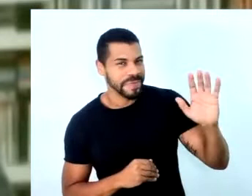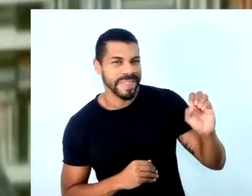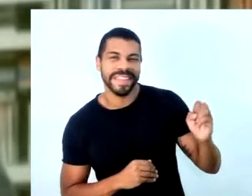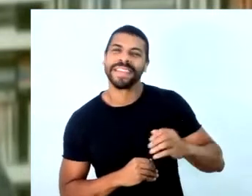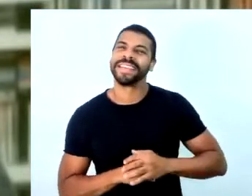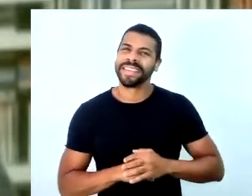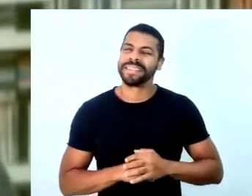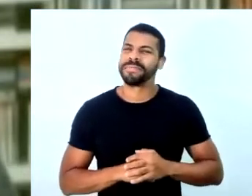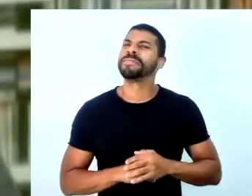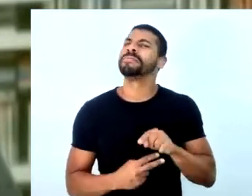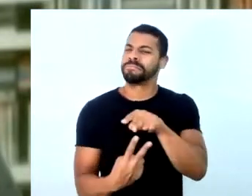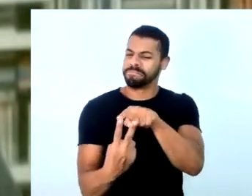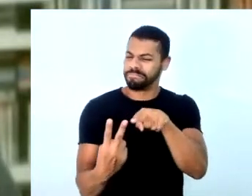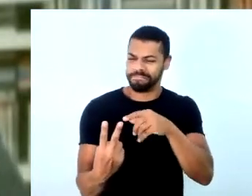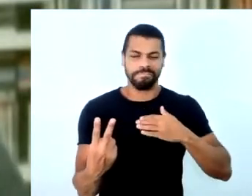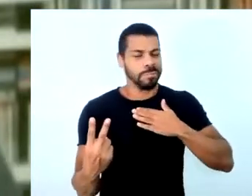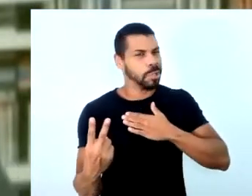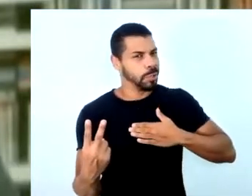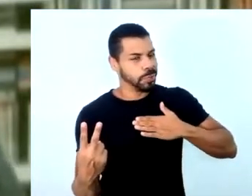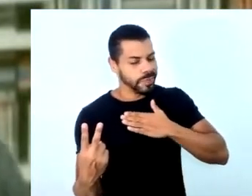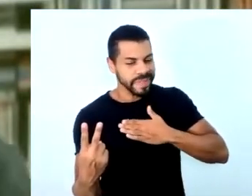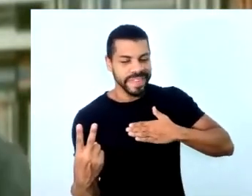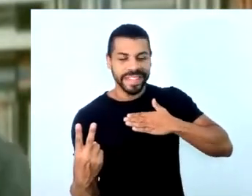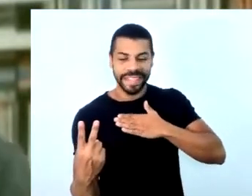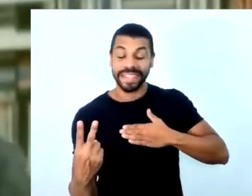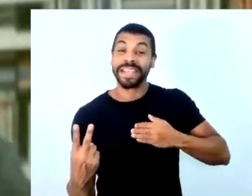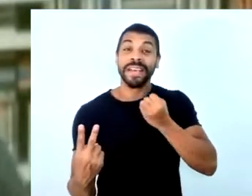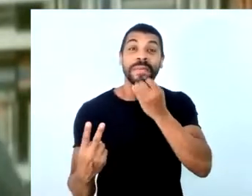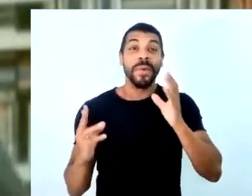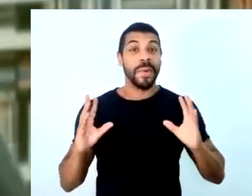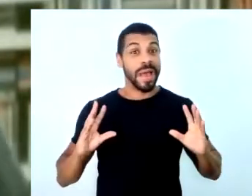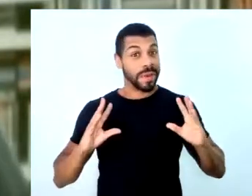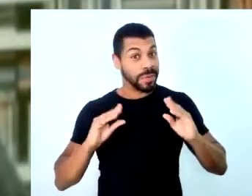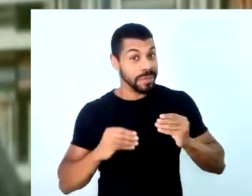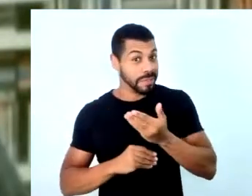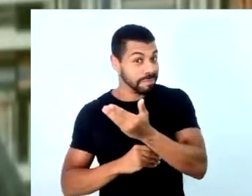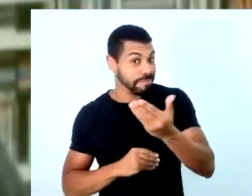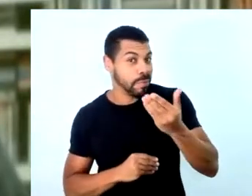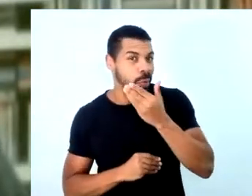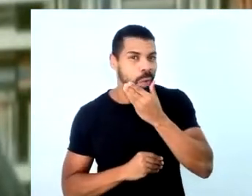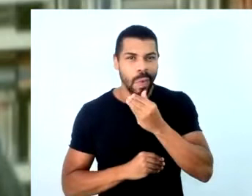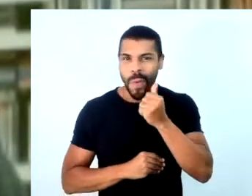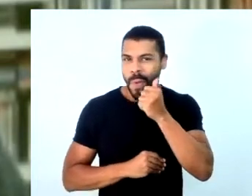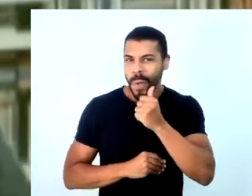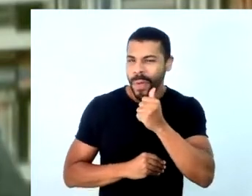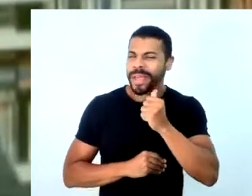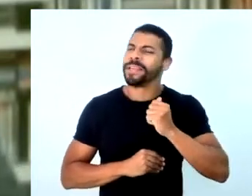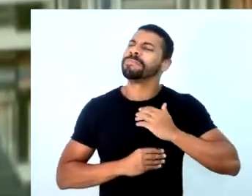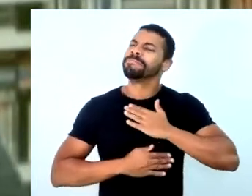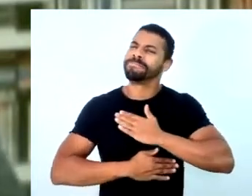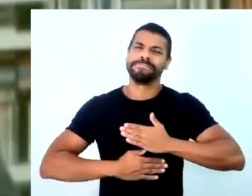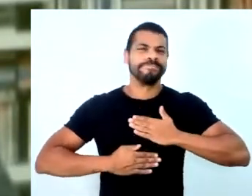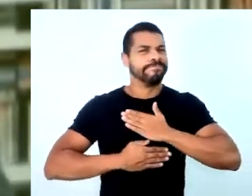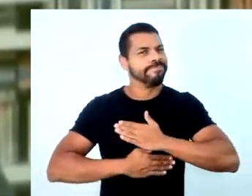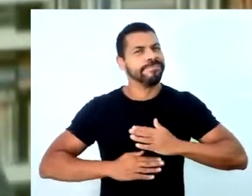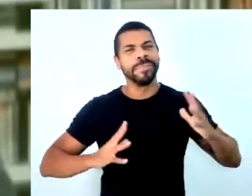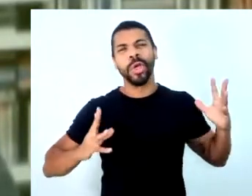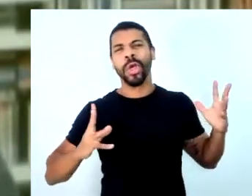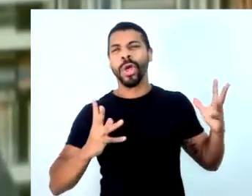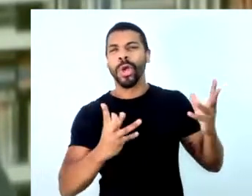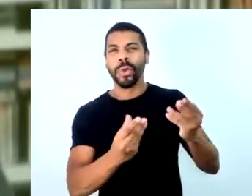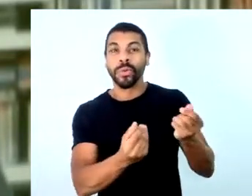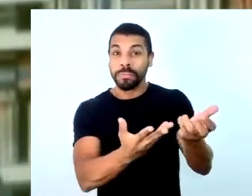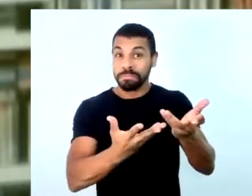Olá, oi Bárbara, oi Natara, que eu vou apresentar daqui a pouquinho. Boa noite a todos aí. Sejam bem-vindos